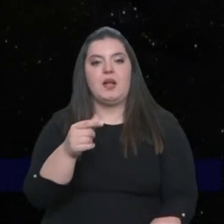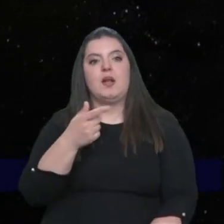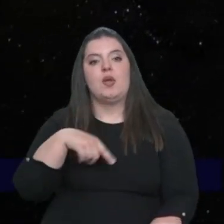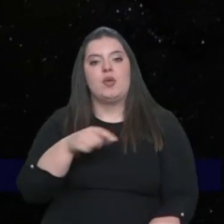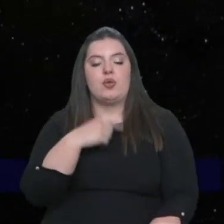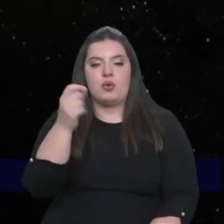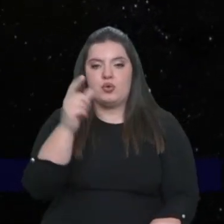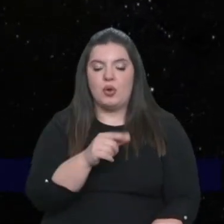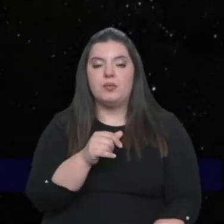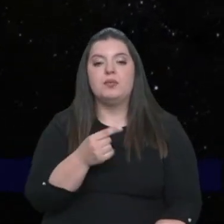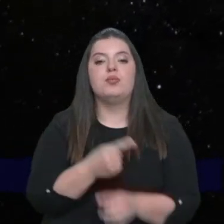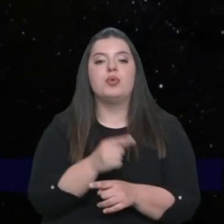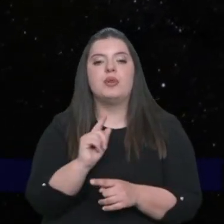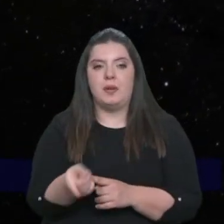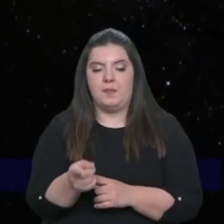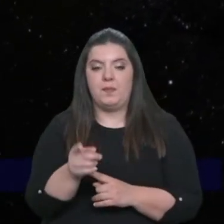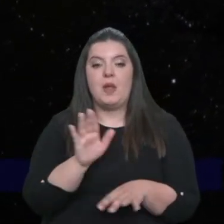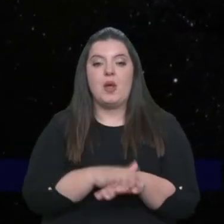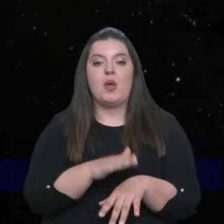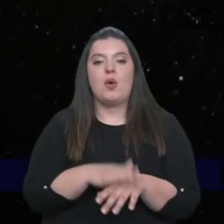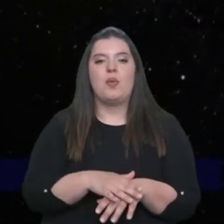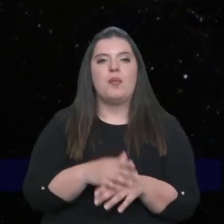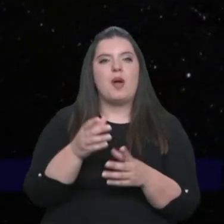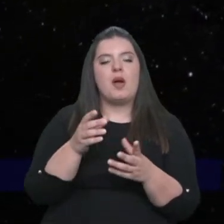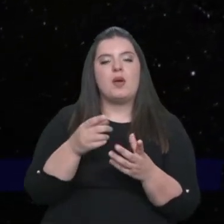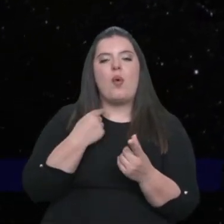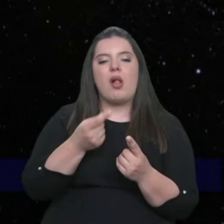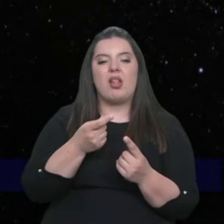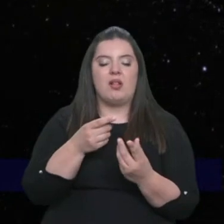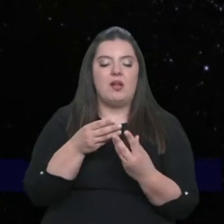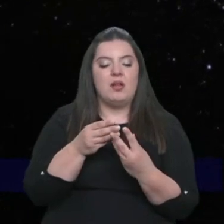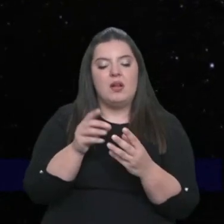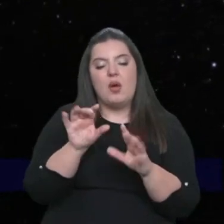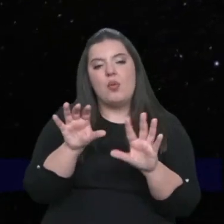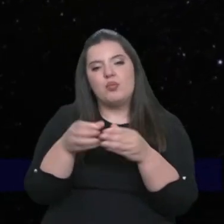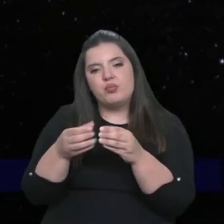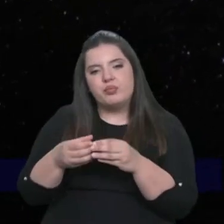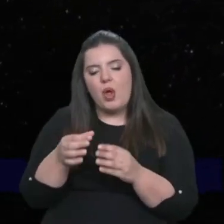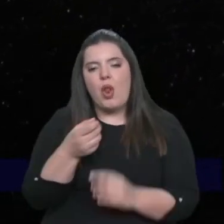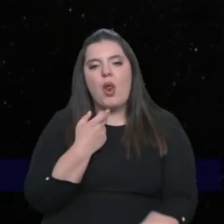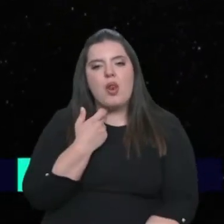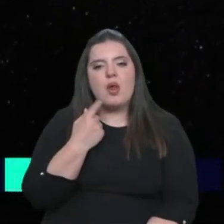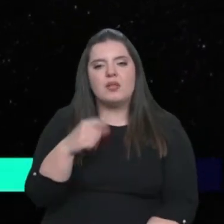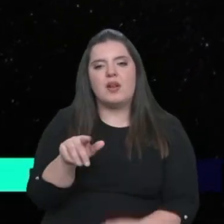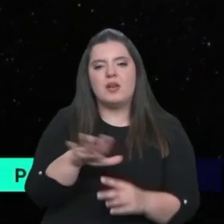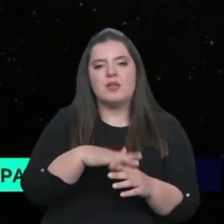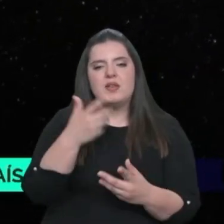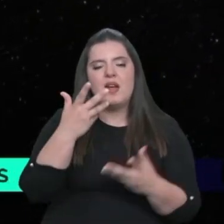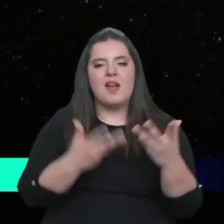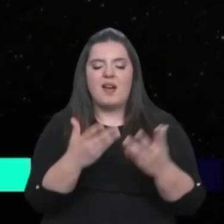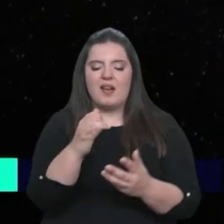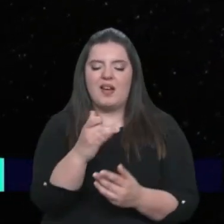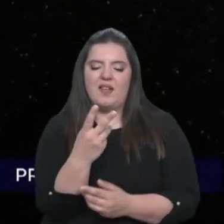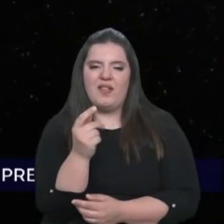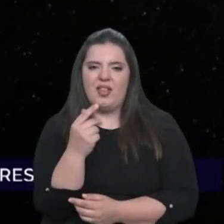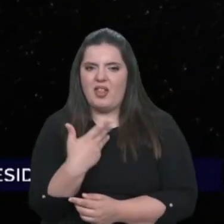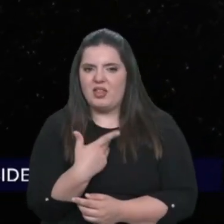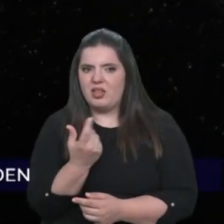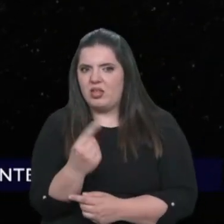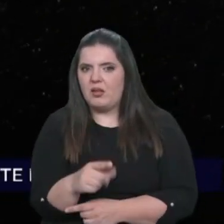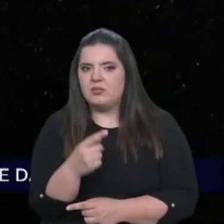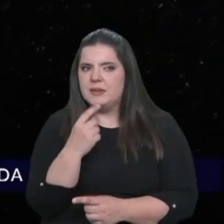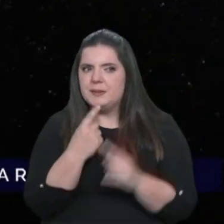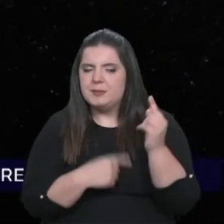Sol? Porque há todo um conjunto de corpos mais pequenininhos naquela zona que nós percebemos que têm ali efeitos gravitacionais, que